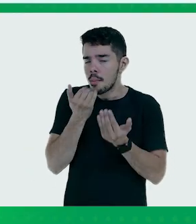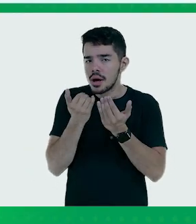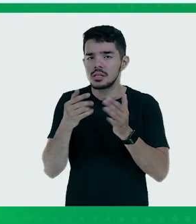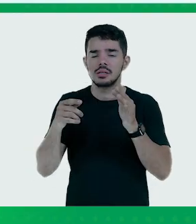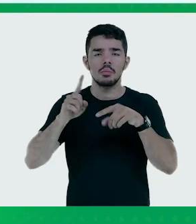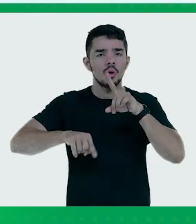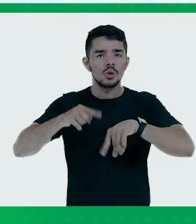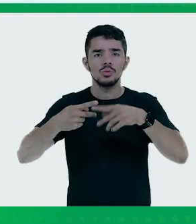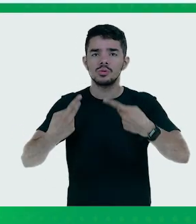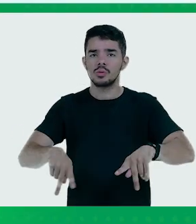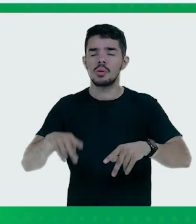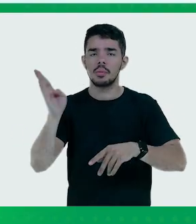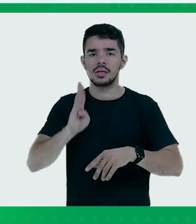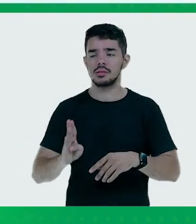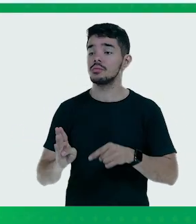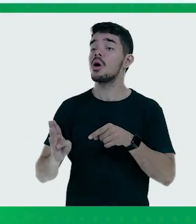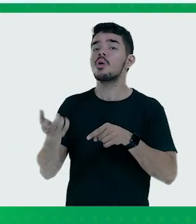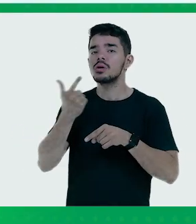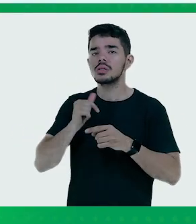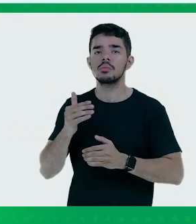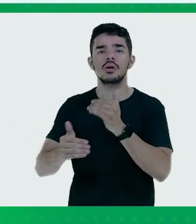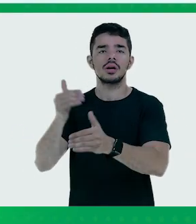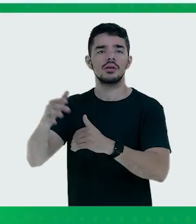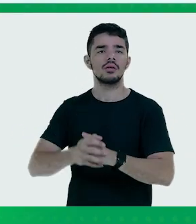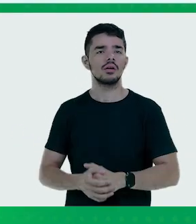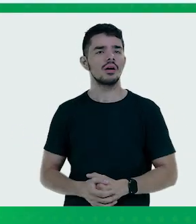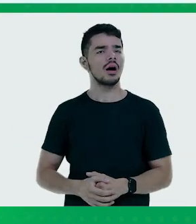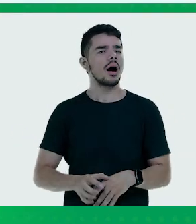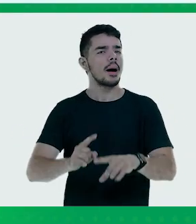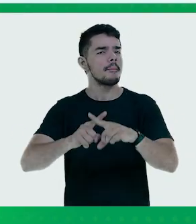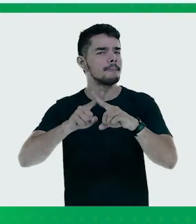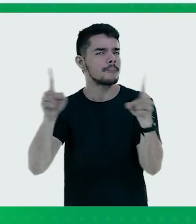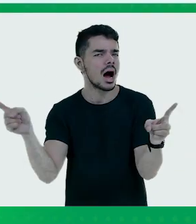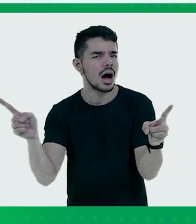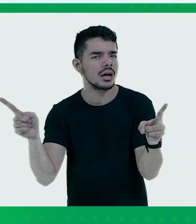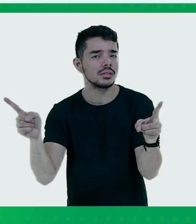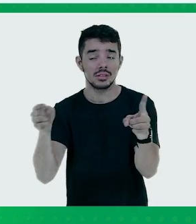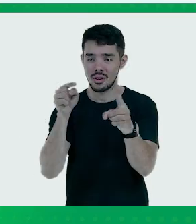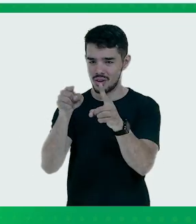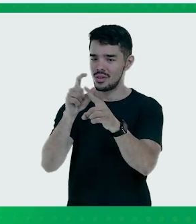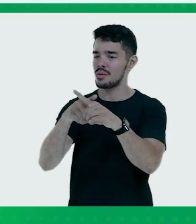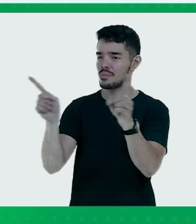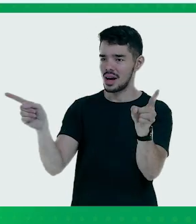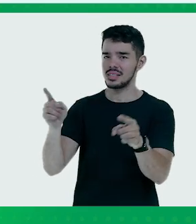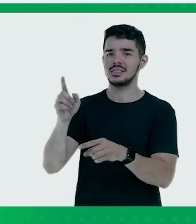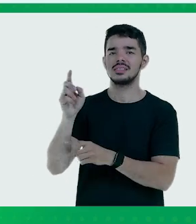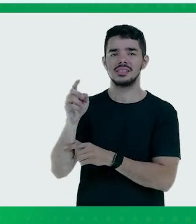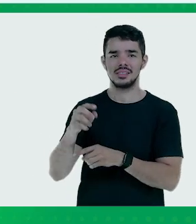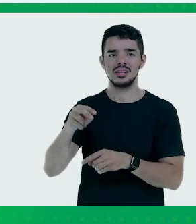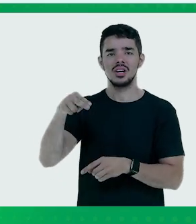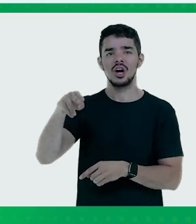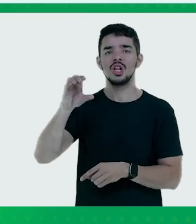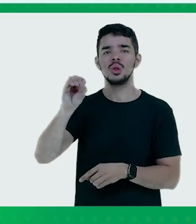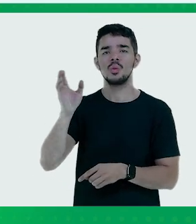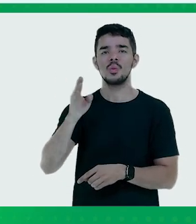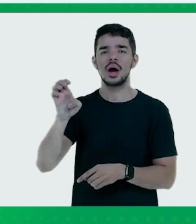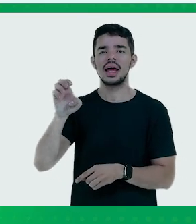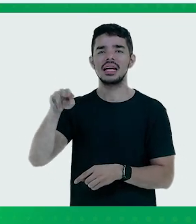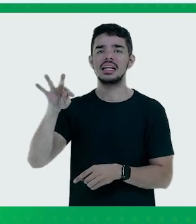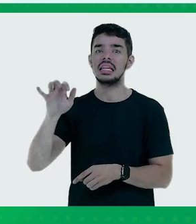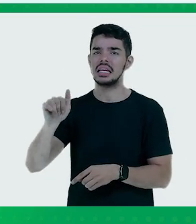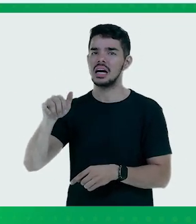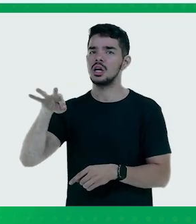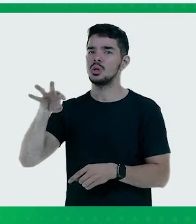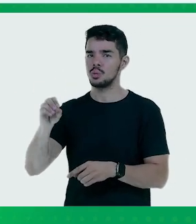Brasil teria o progresso. No entanto, olha o conectivo aí de adversidade, a relação semântica de